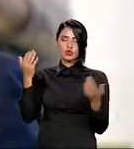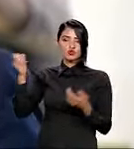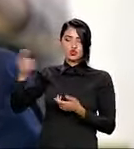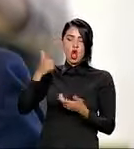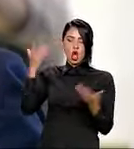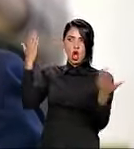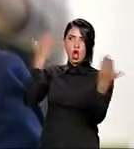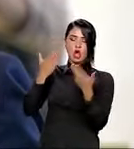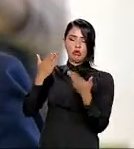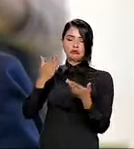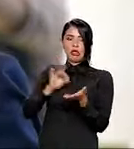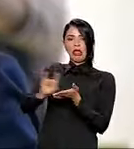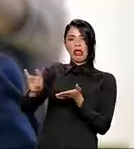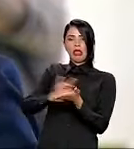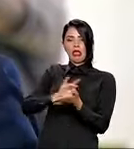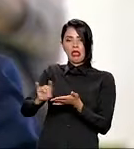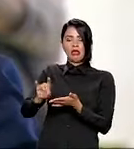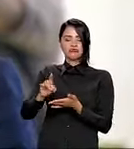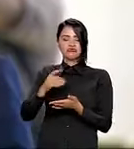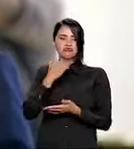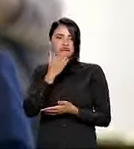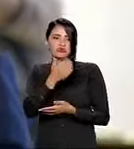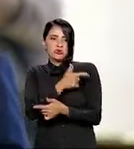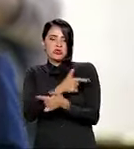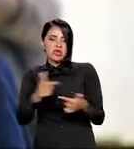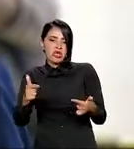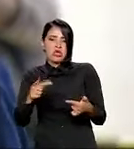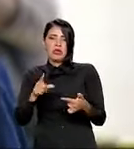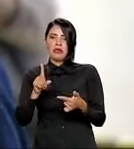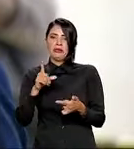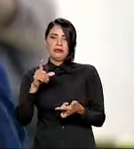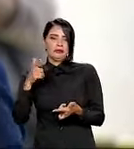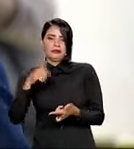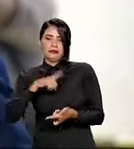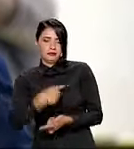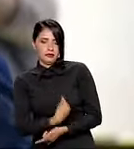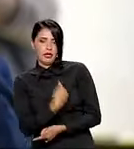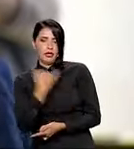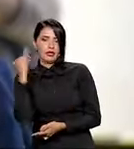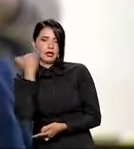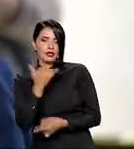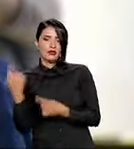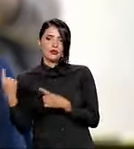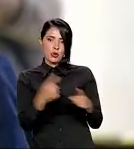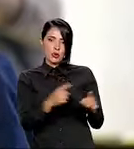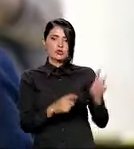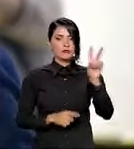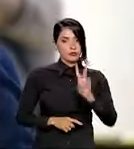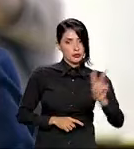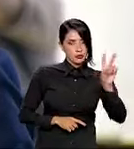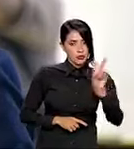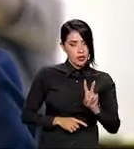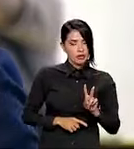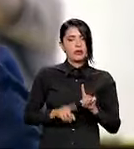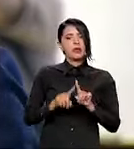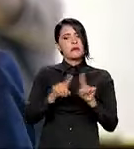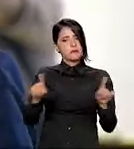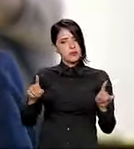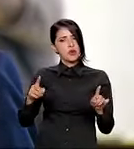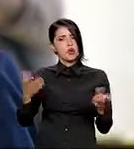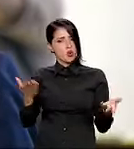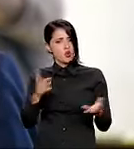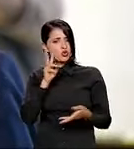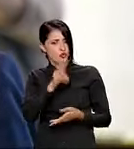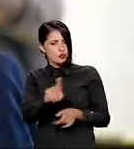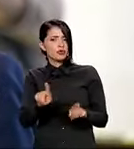diz que não há, que existe esse tipo de narrativa contra a Venezuela. Mas a gente viu